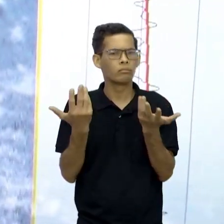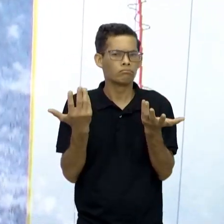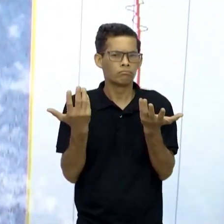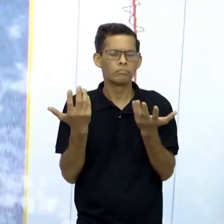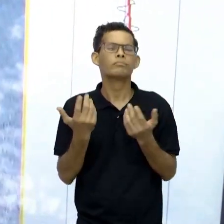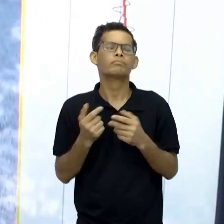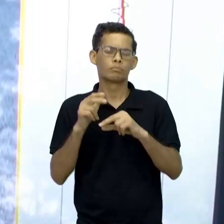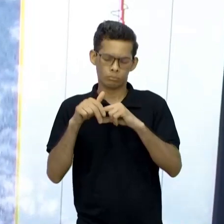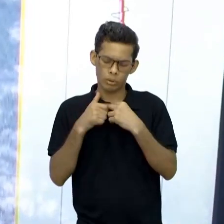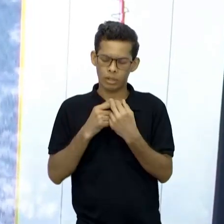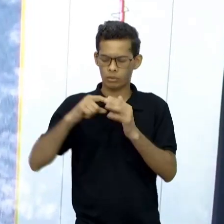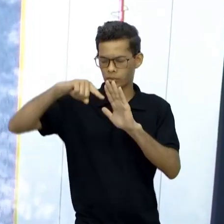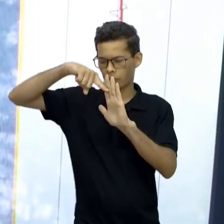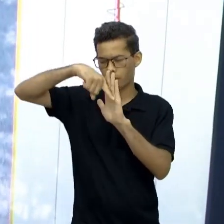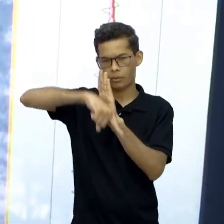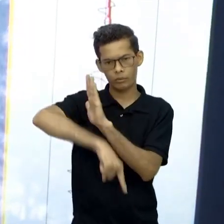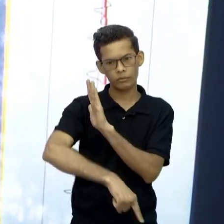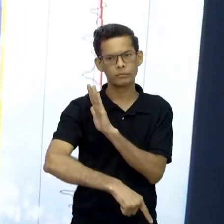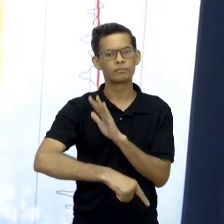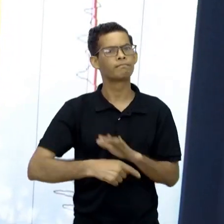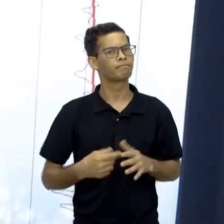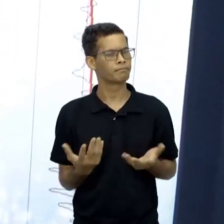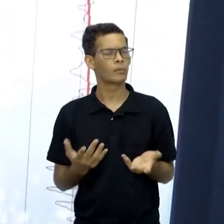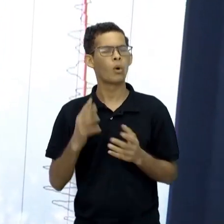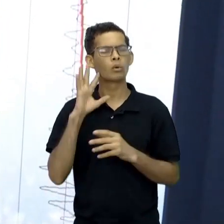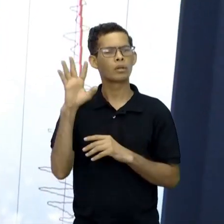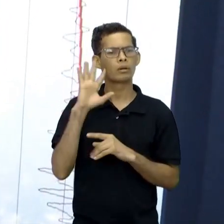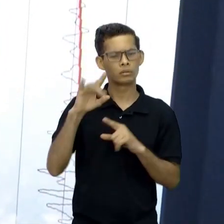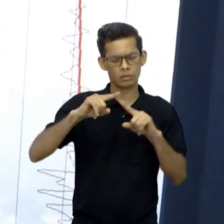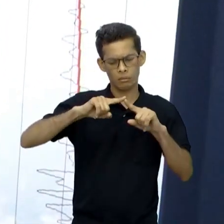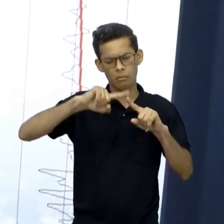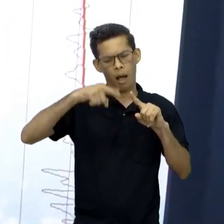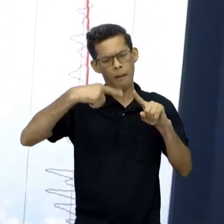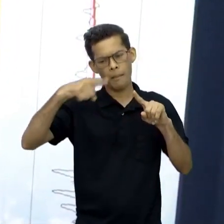Por causa da profundidade. O que está acontecendo com a onda eletromagnética?